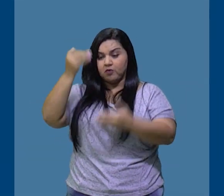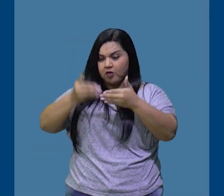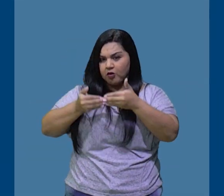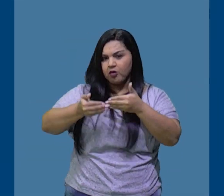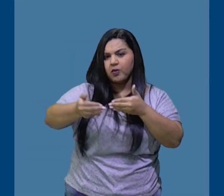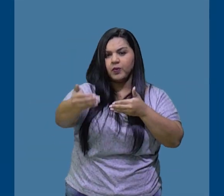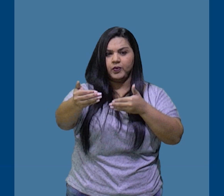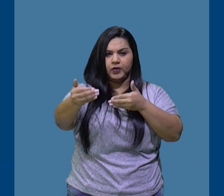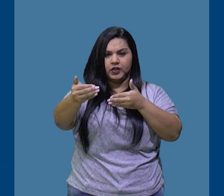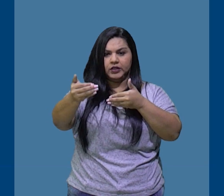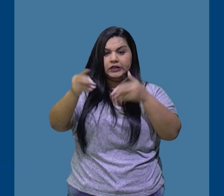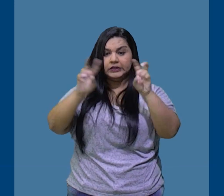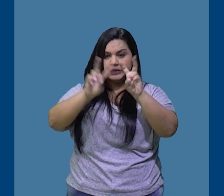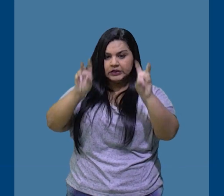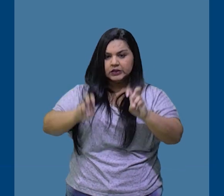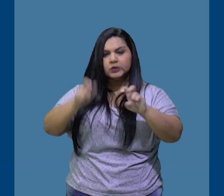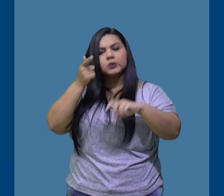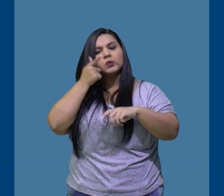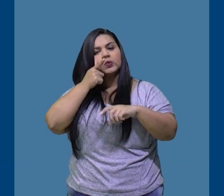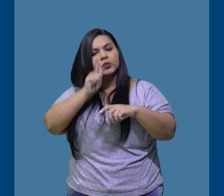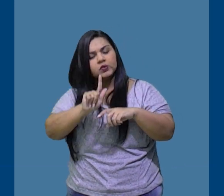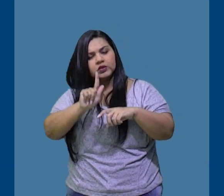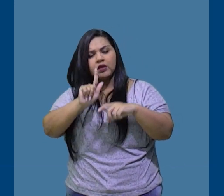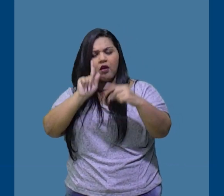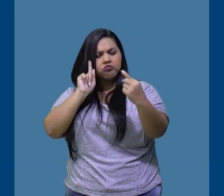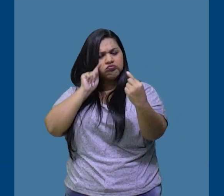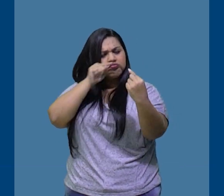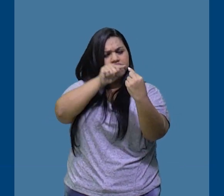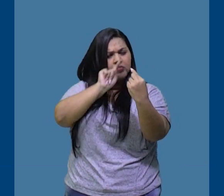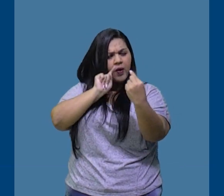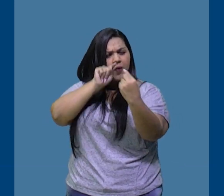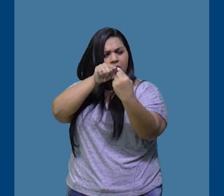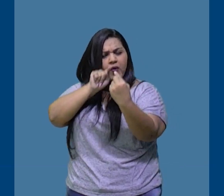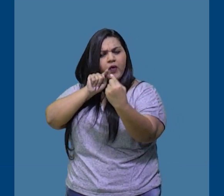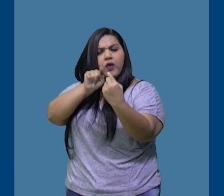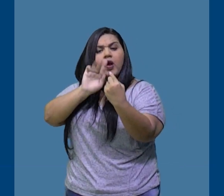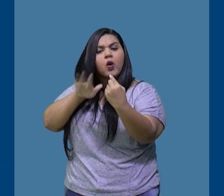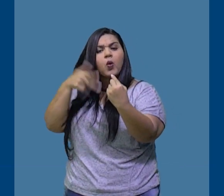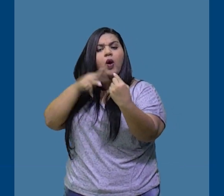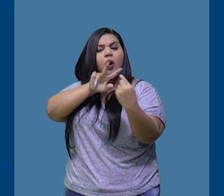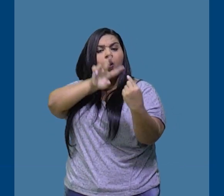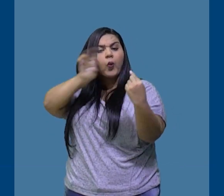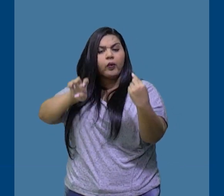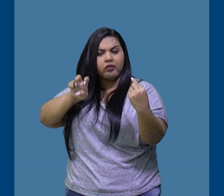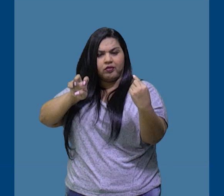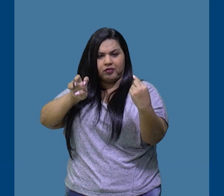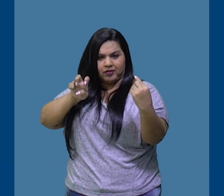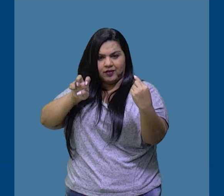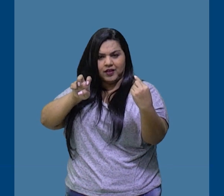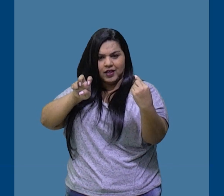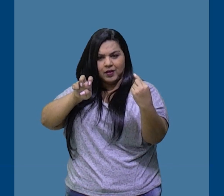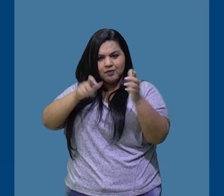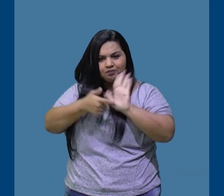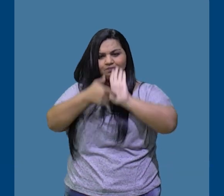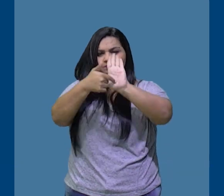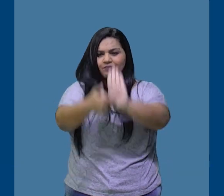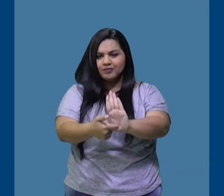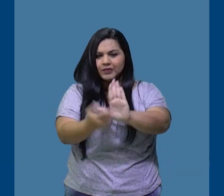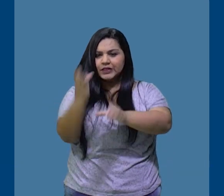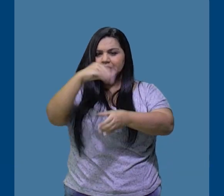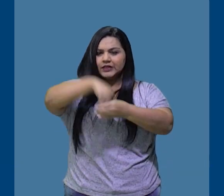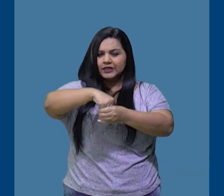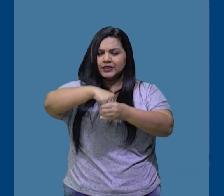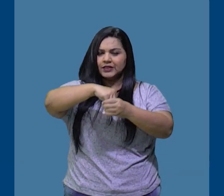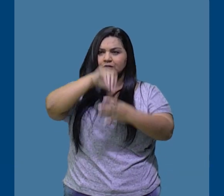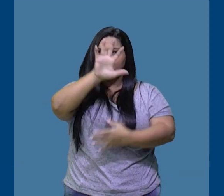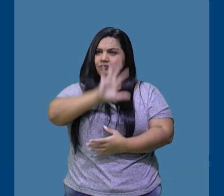título você consegue identificar o tema que vai ser retratado naquele mapa, né? Então,